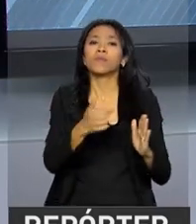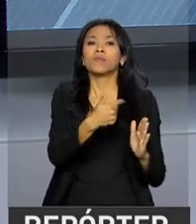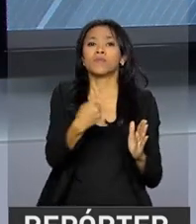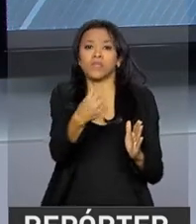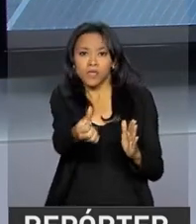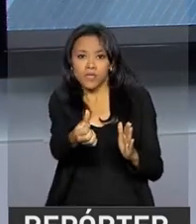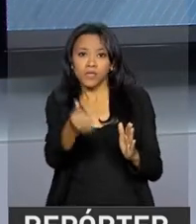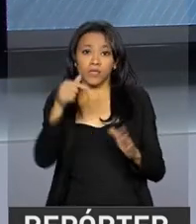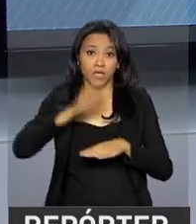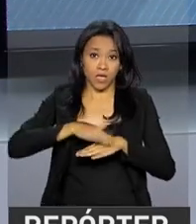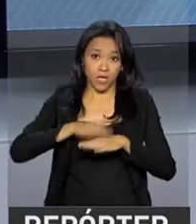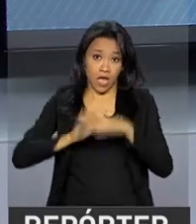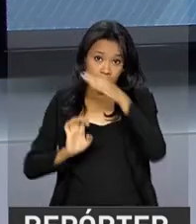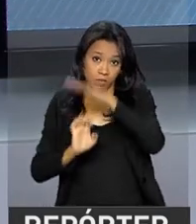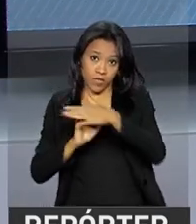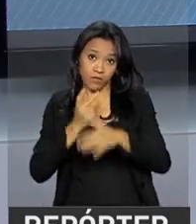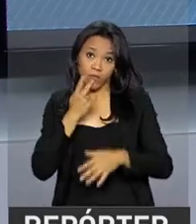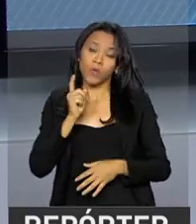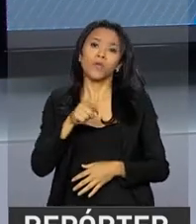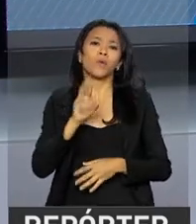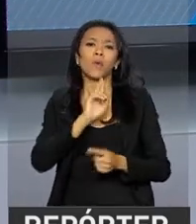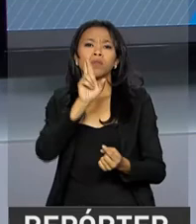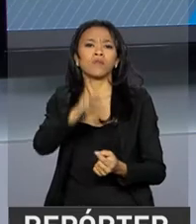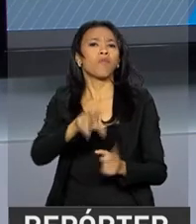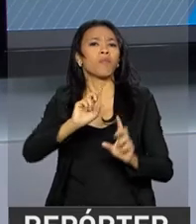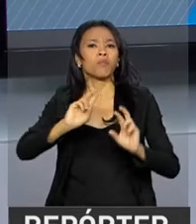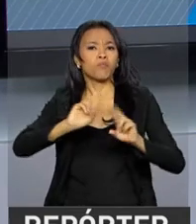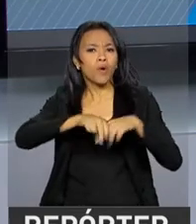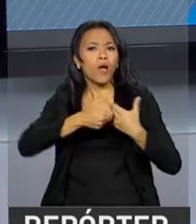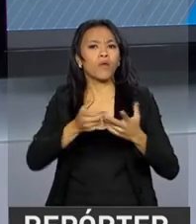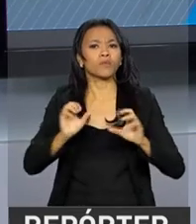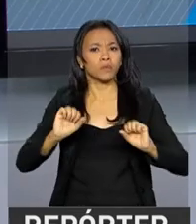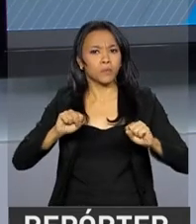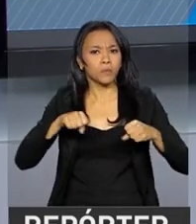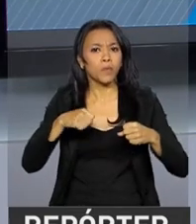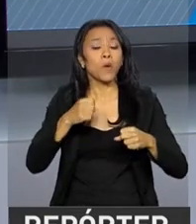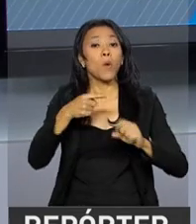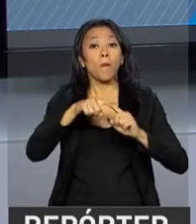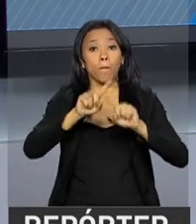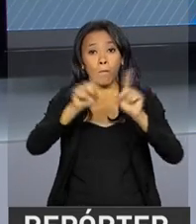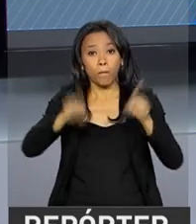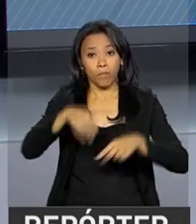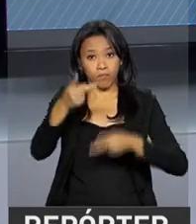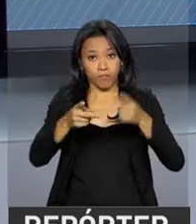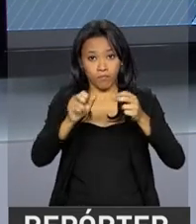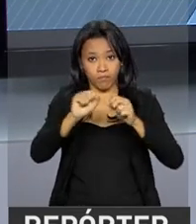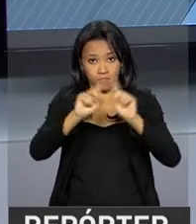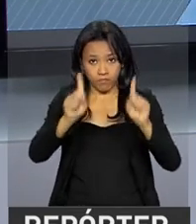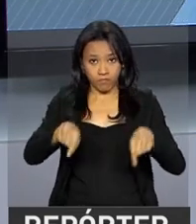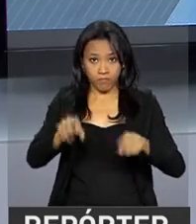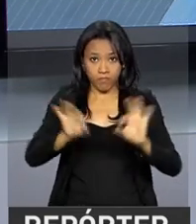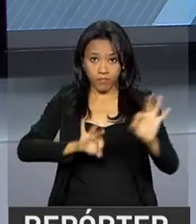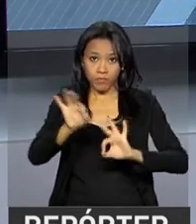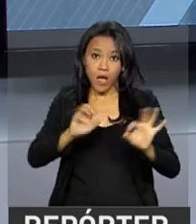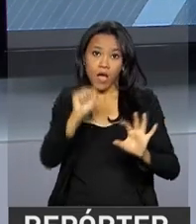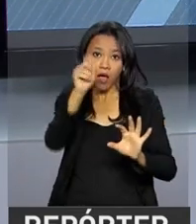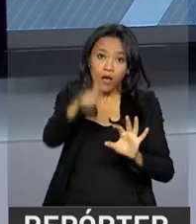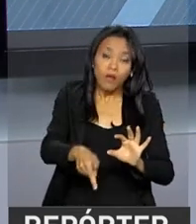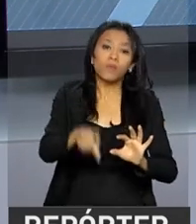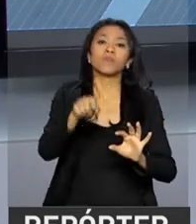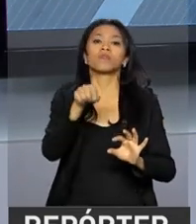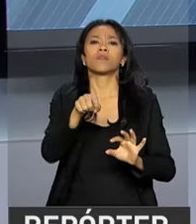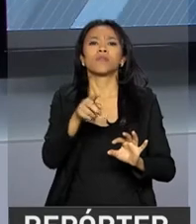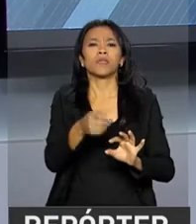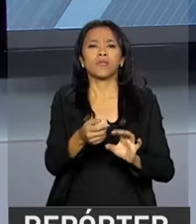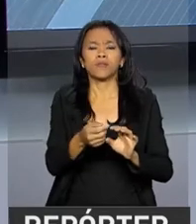acordo com a empresa o resultado foi impulsionado pelo plano de aposentadoria extraordinária da companhia que teve uma adesão